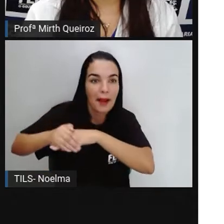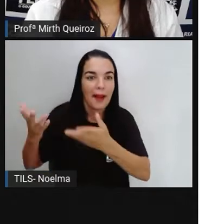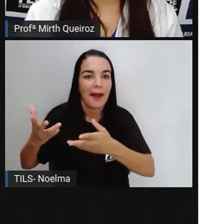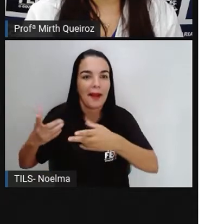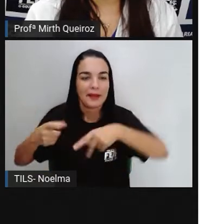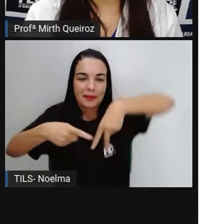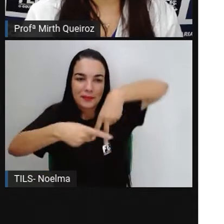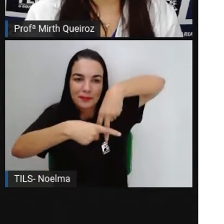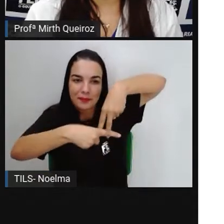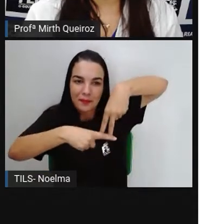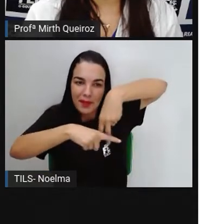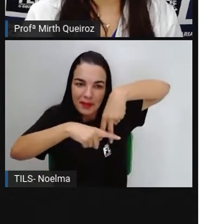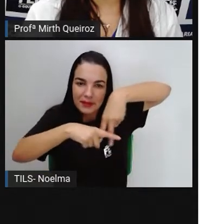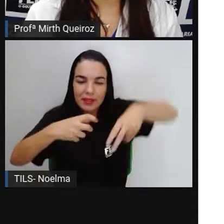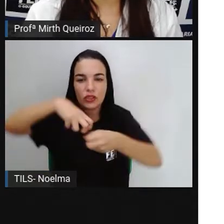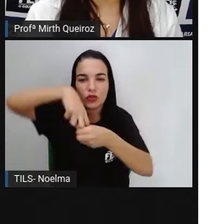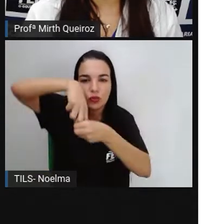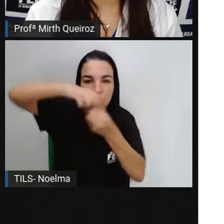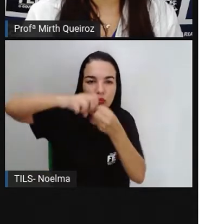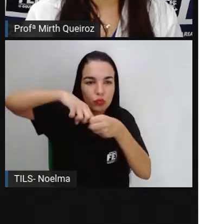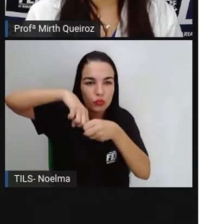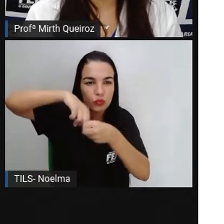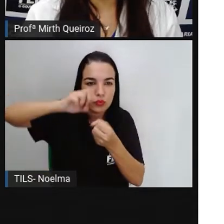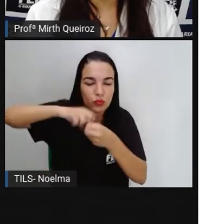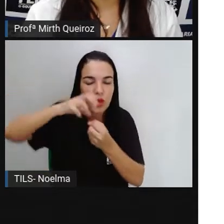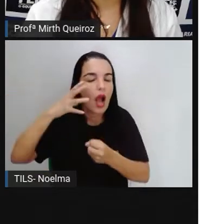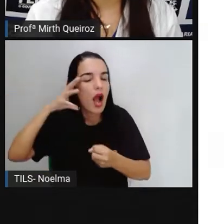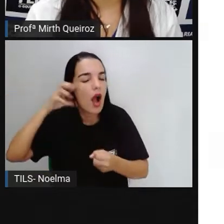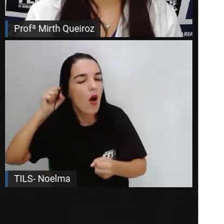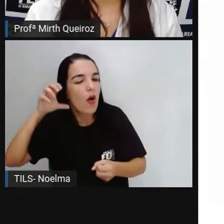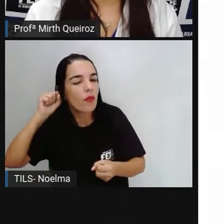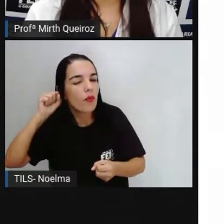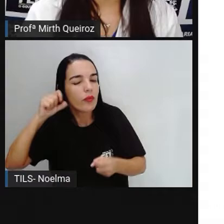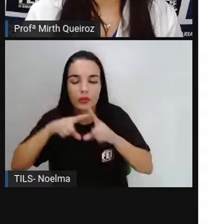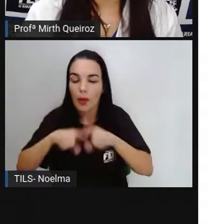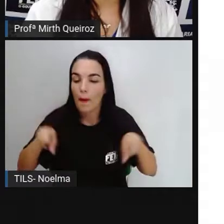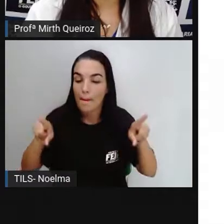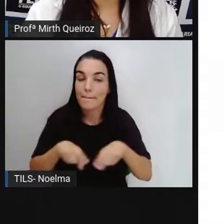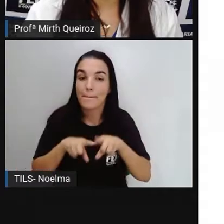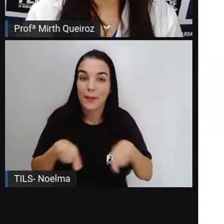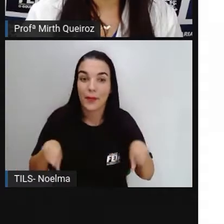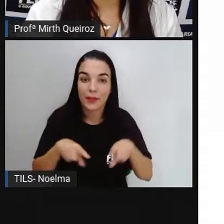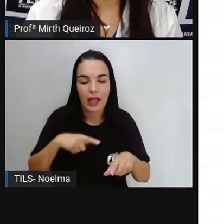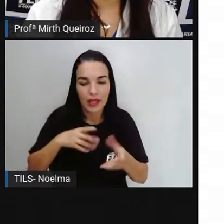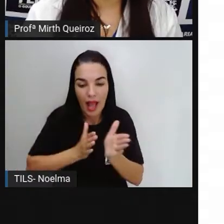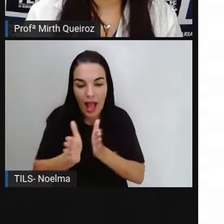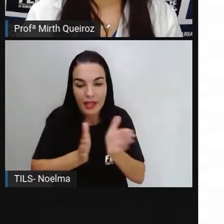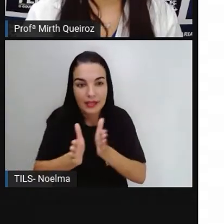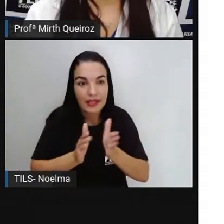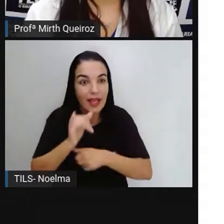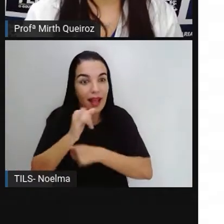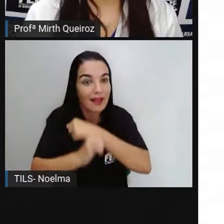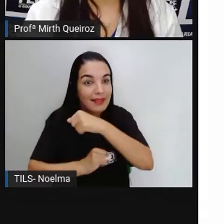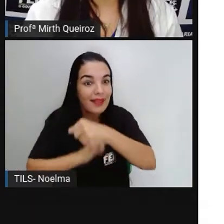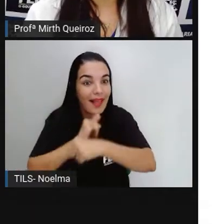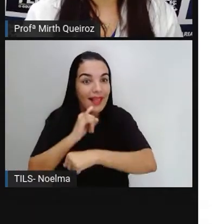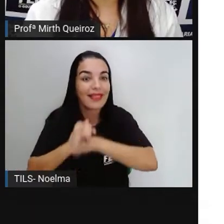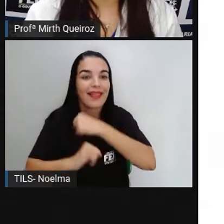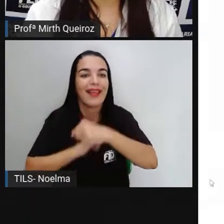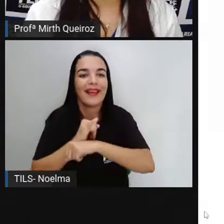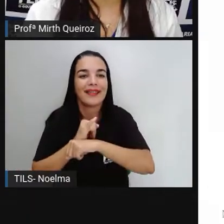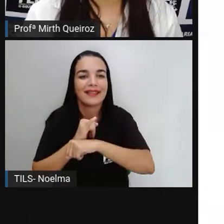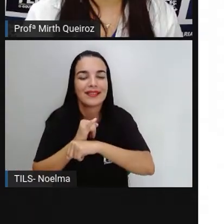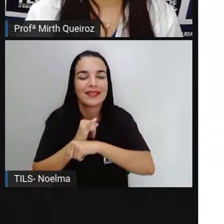né, bebendo refrigerante aí, ouvindo música, tendo acesso à internet, e